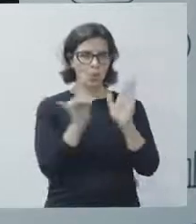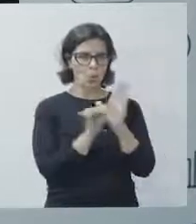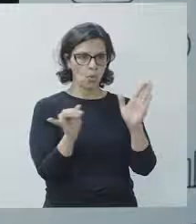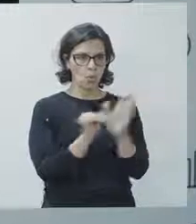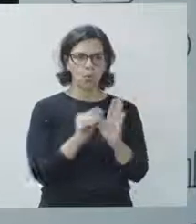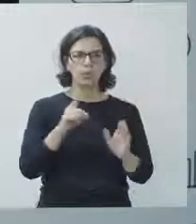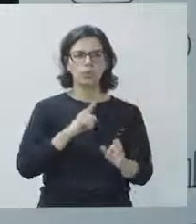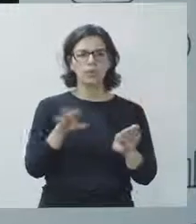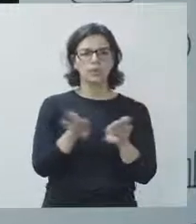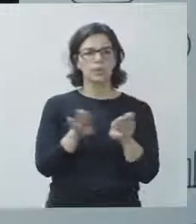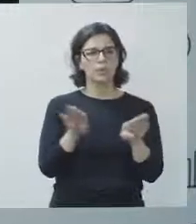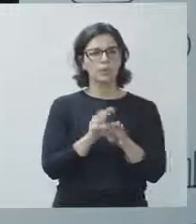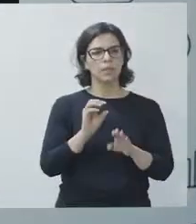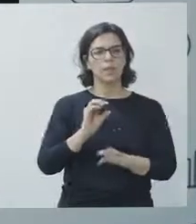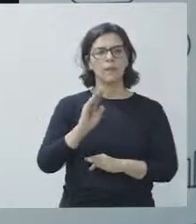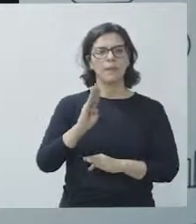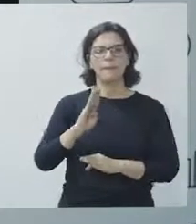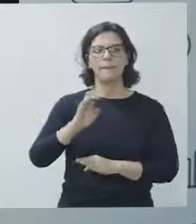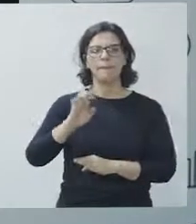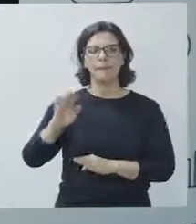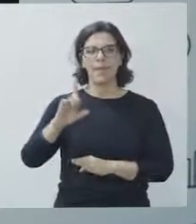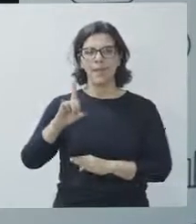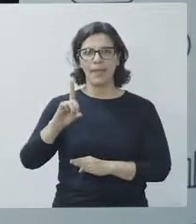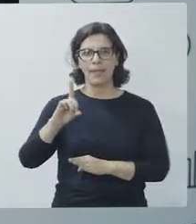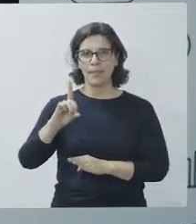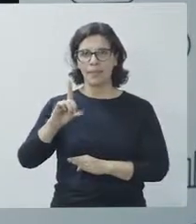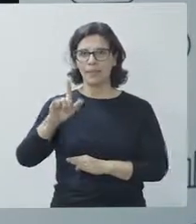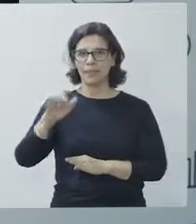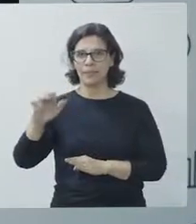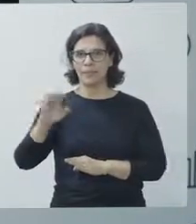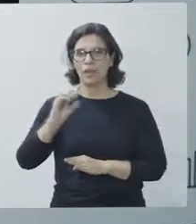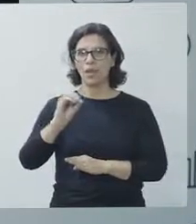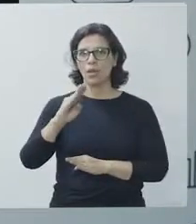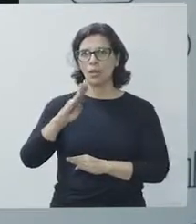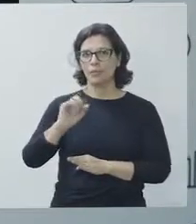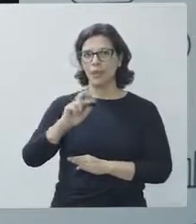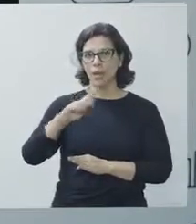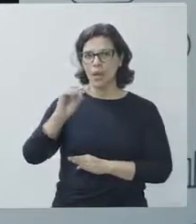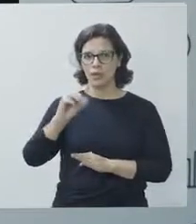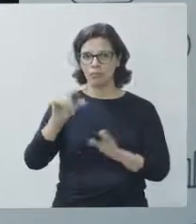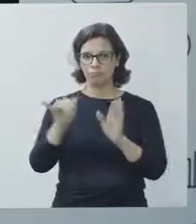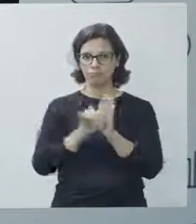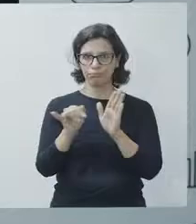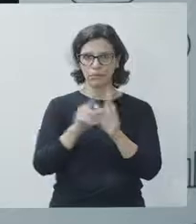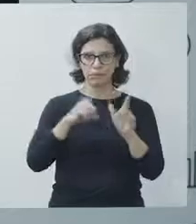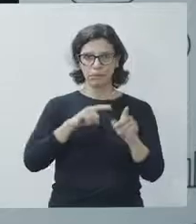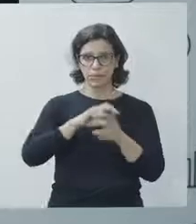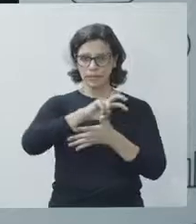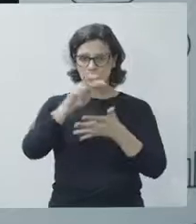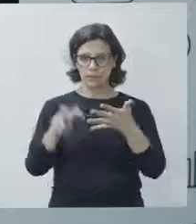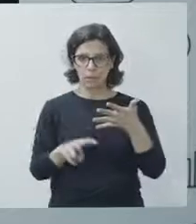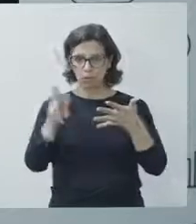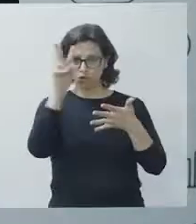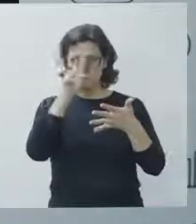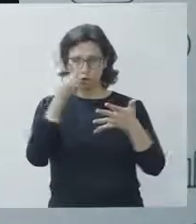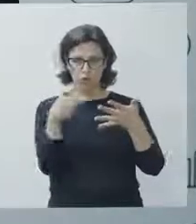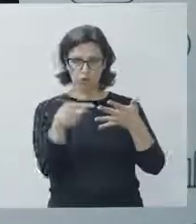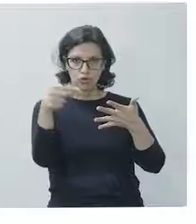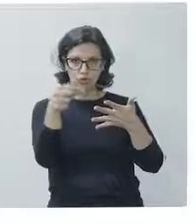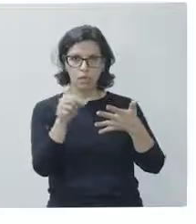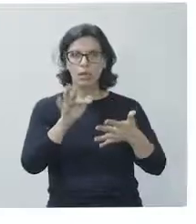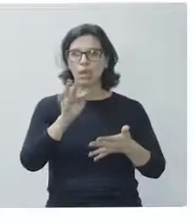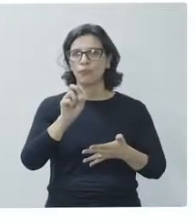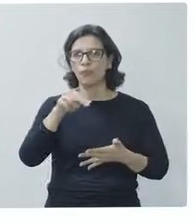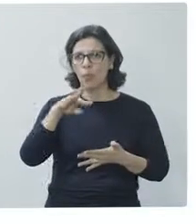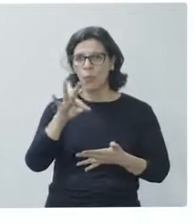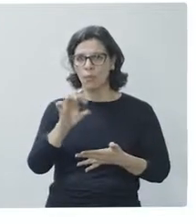livro de contos. Os Contos de Beedle, o Bardo. Esse livro de contos, ele tem ali 5 contos. Escolhi esse, A Fonte